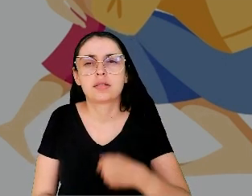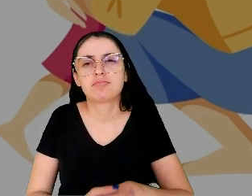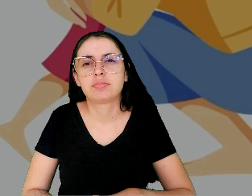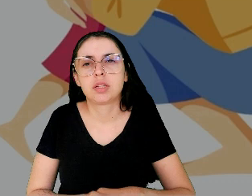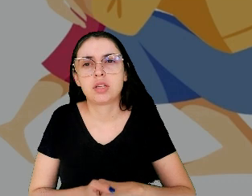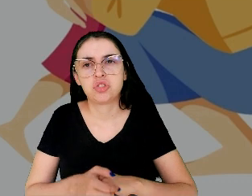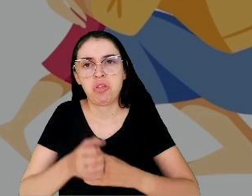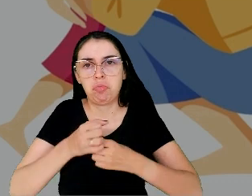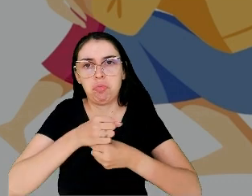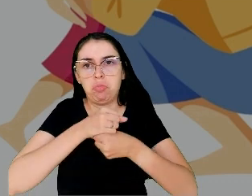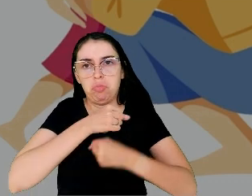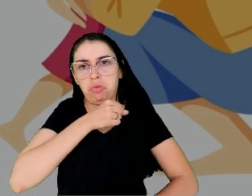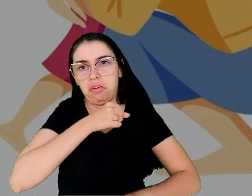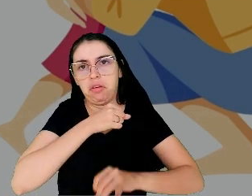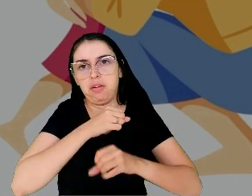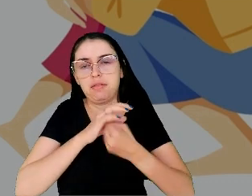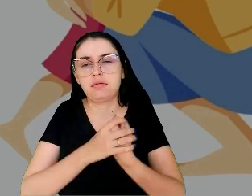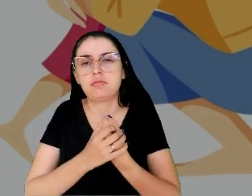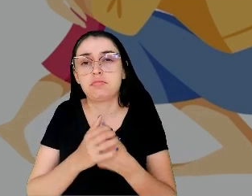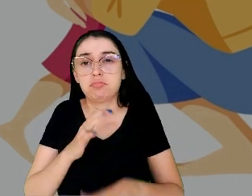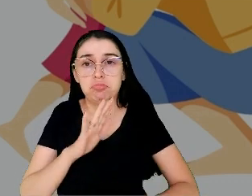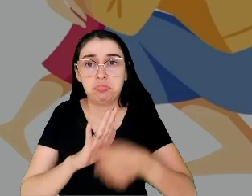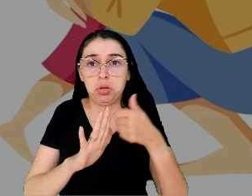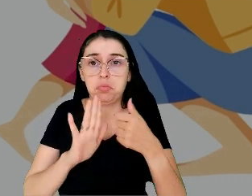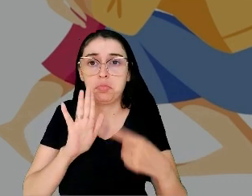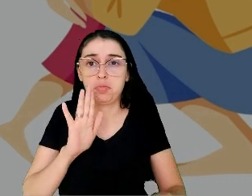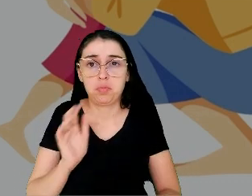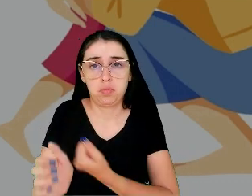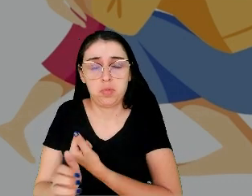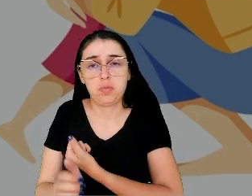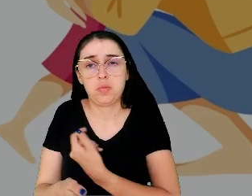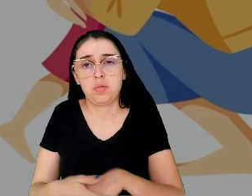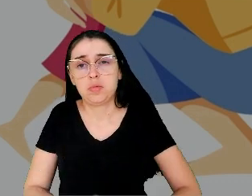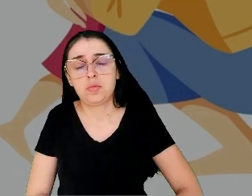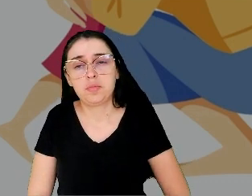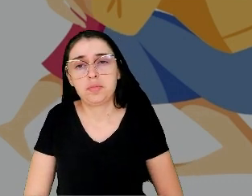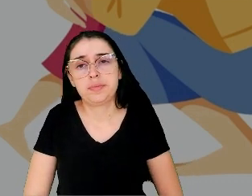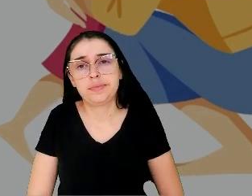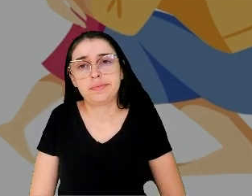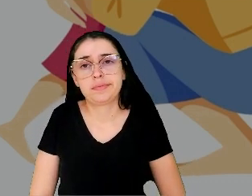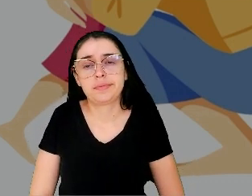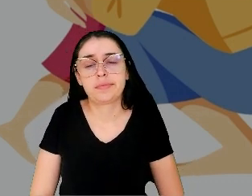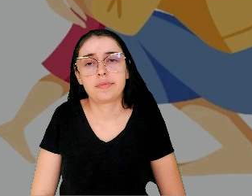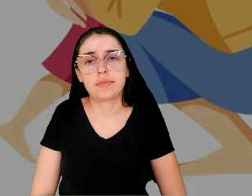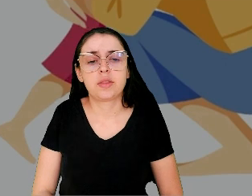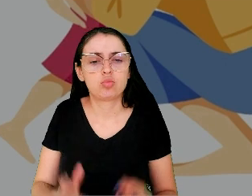diarreia é número 1 e associado ainda